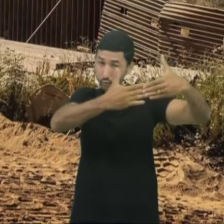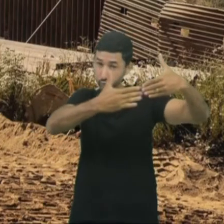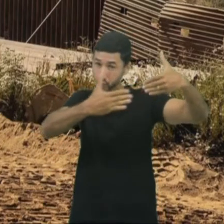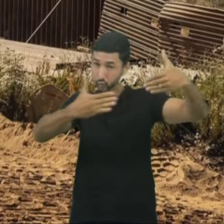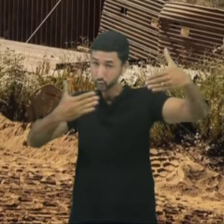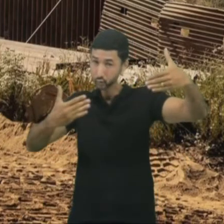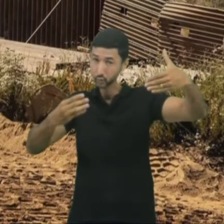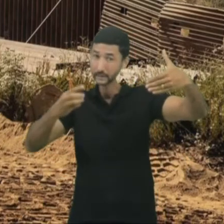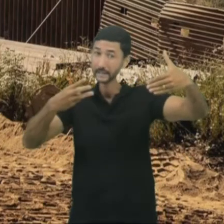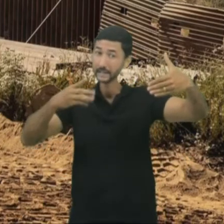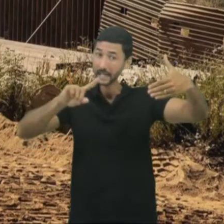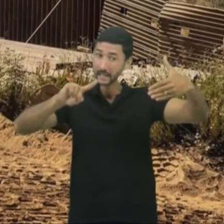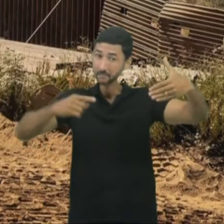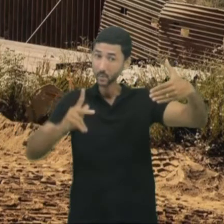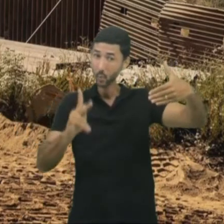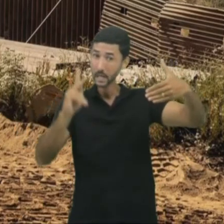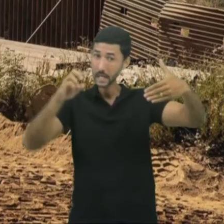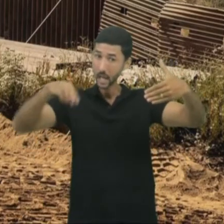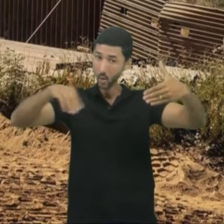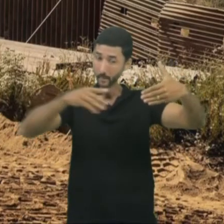os Estados Unidos.